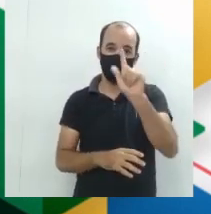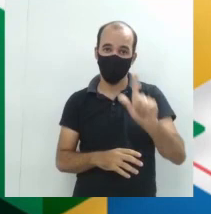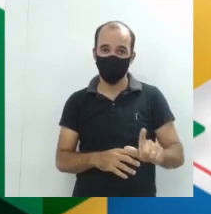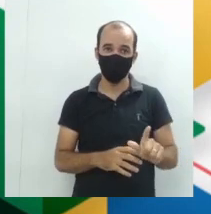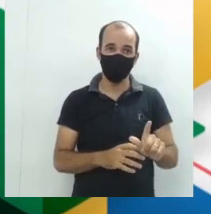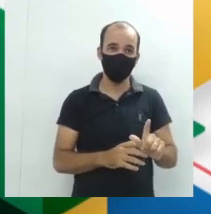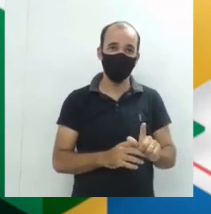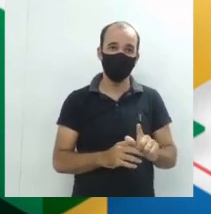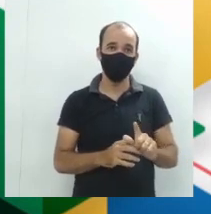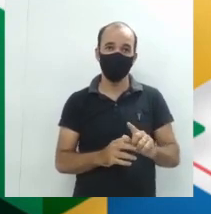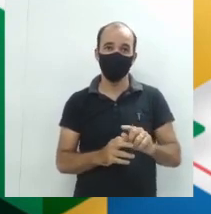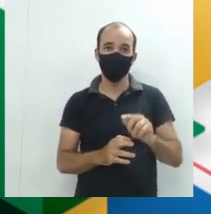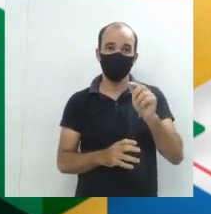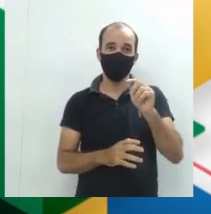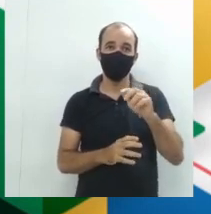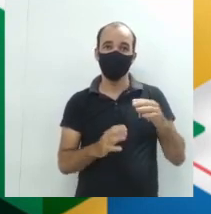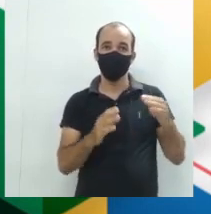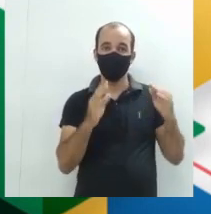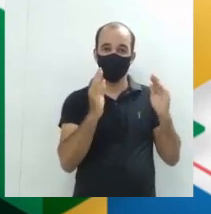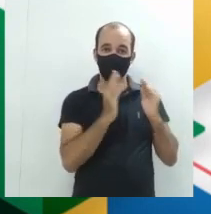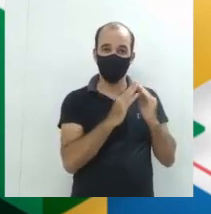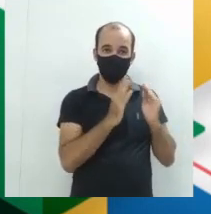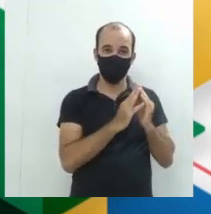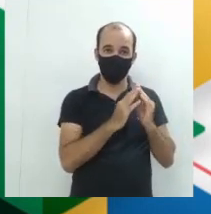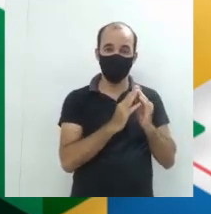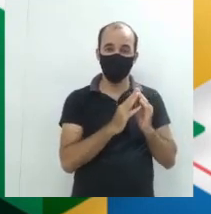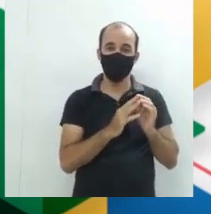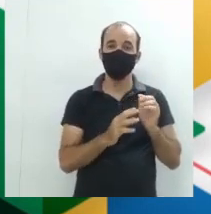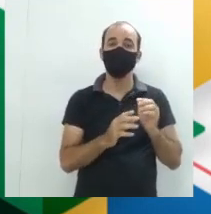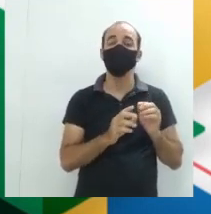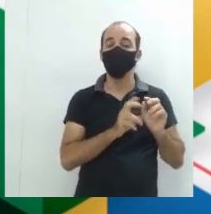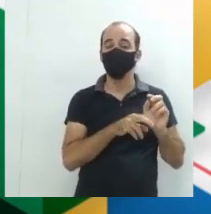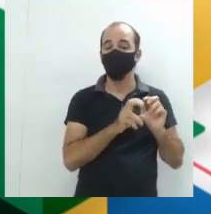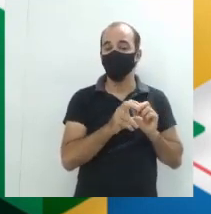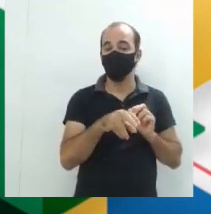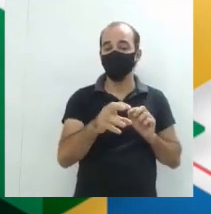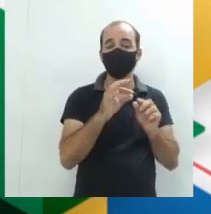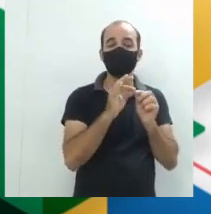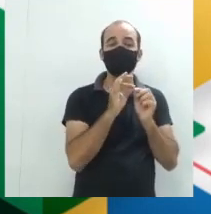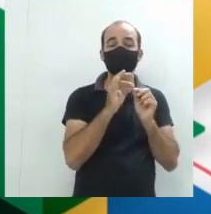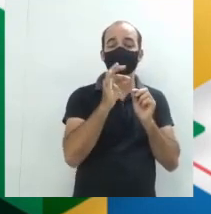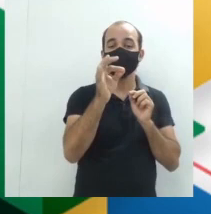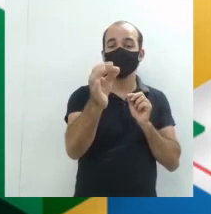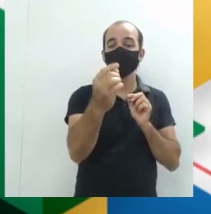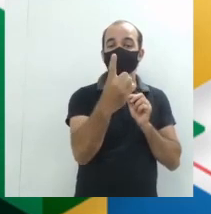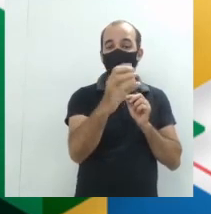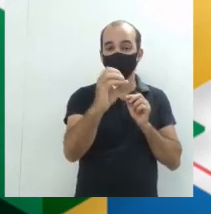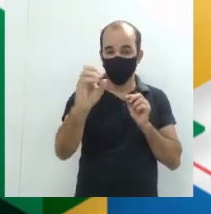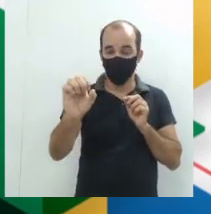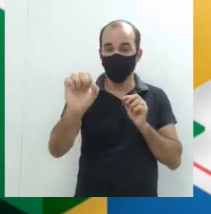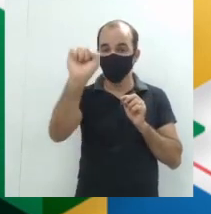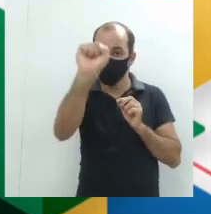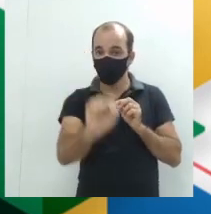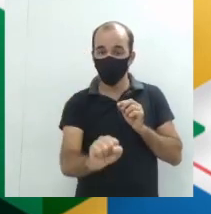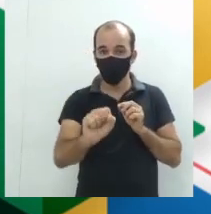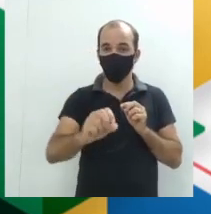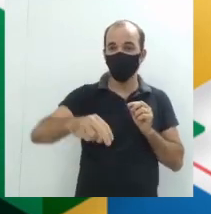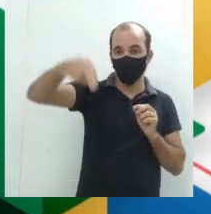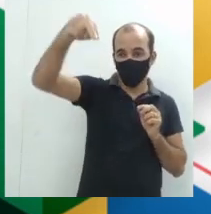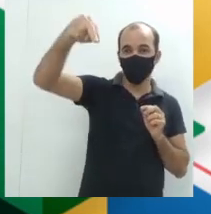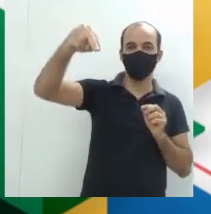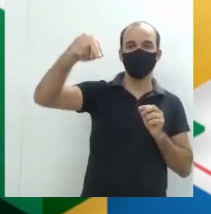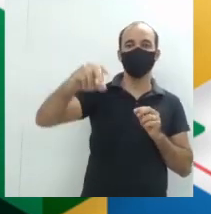100 metros de sul para o norte, 80 metros de oeste